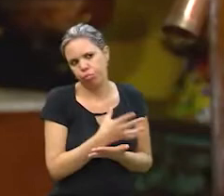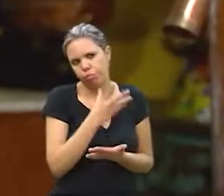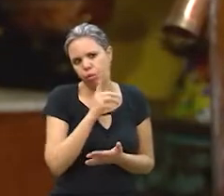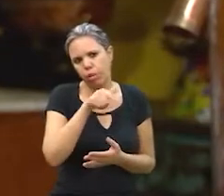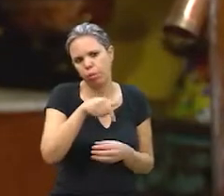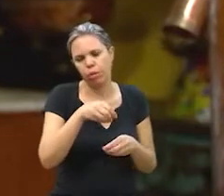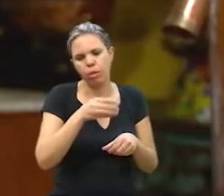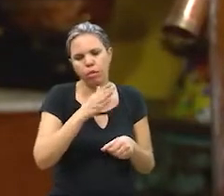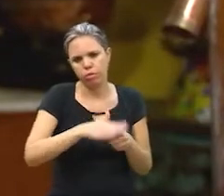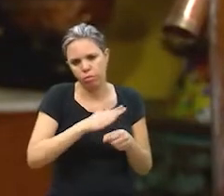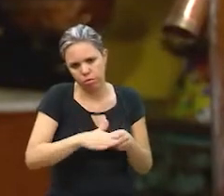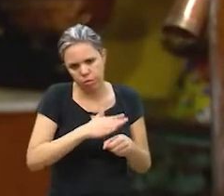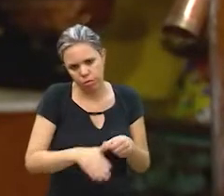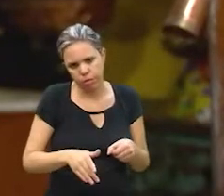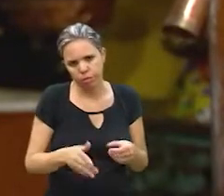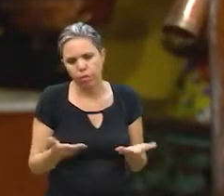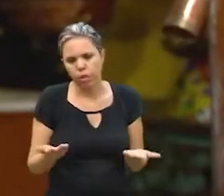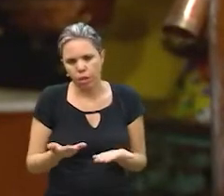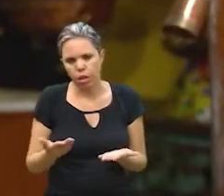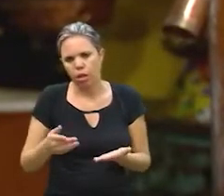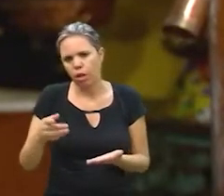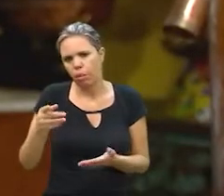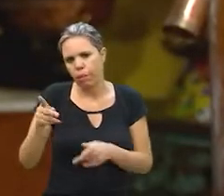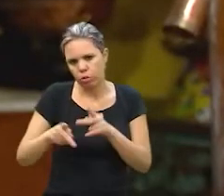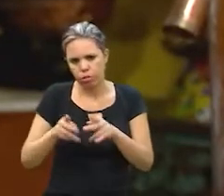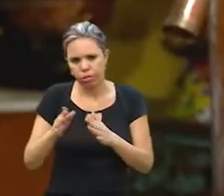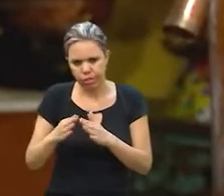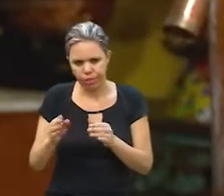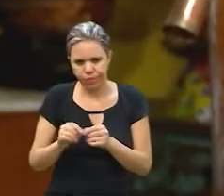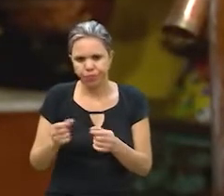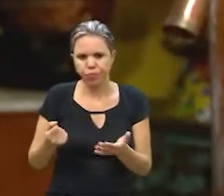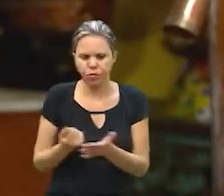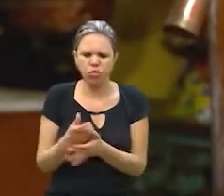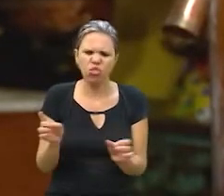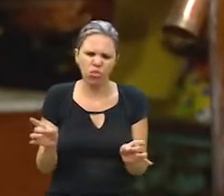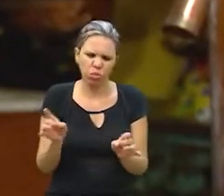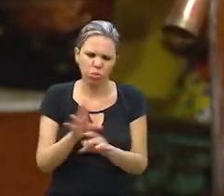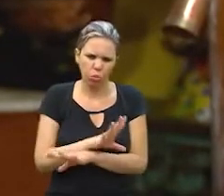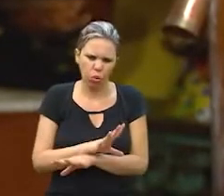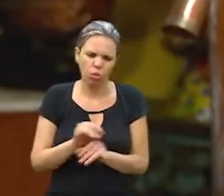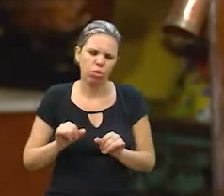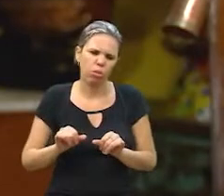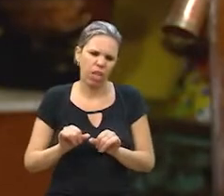depois desfiar. Então é mais prático a dona de casa já comprar ela desfiadinha no